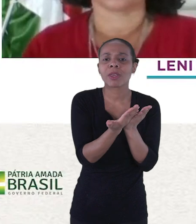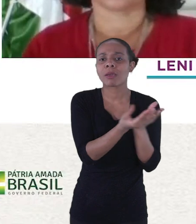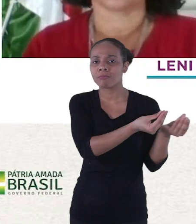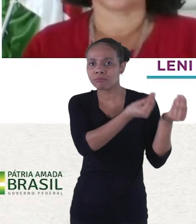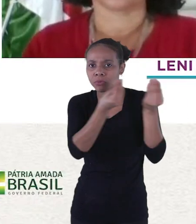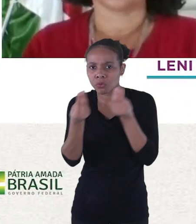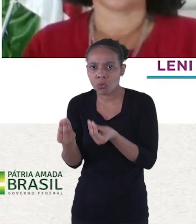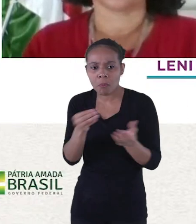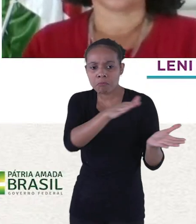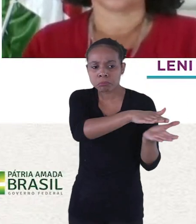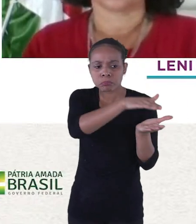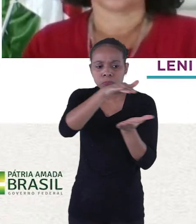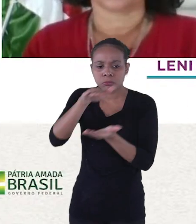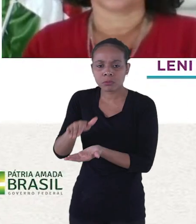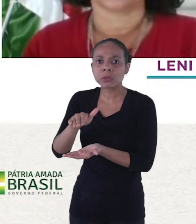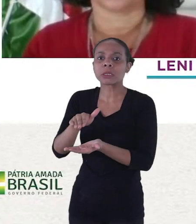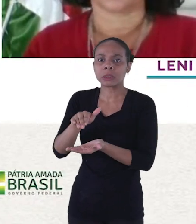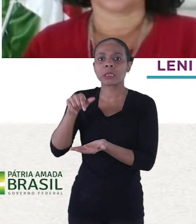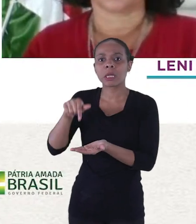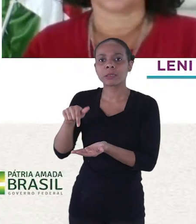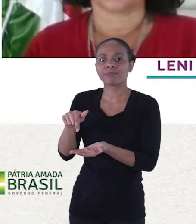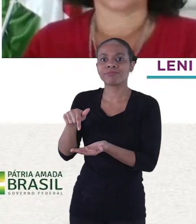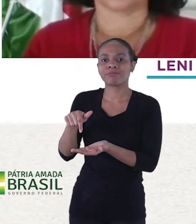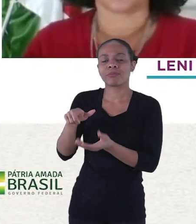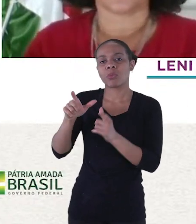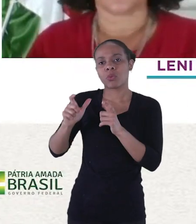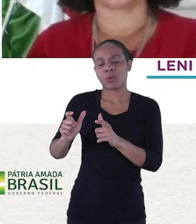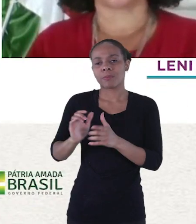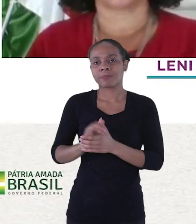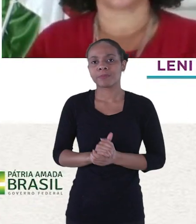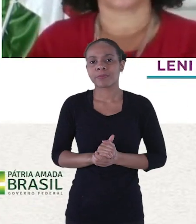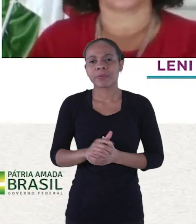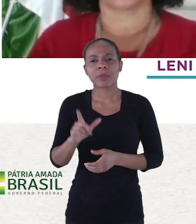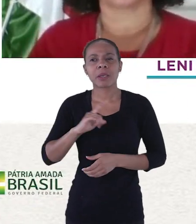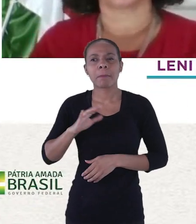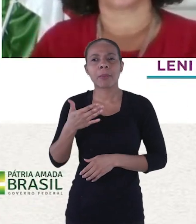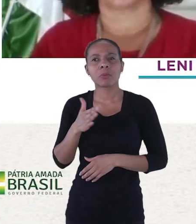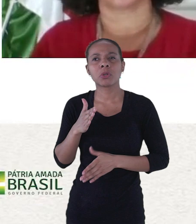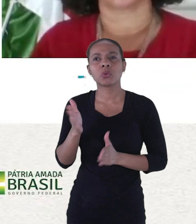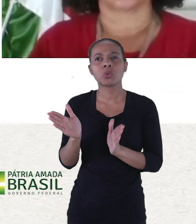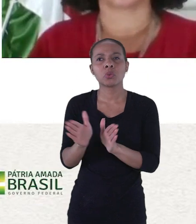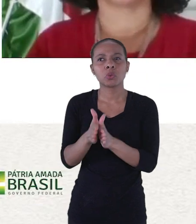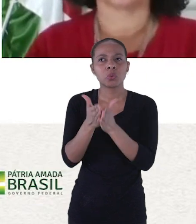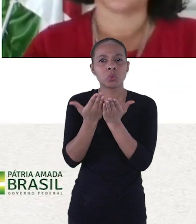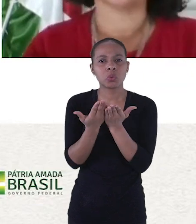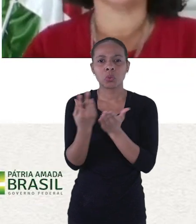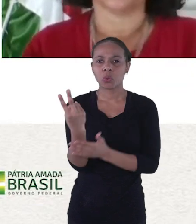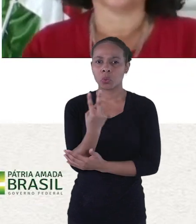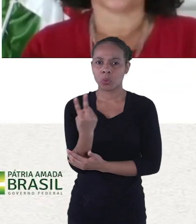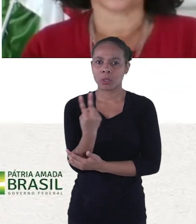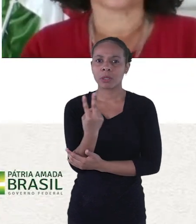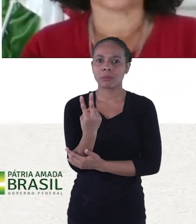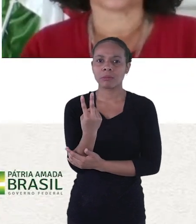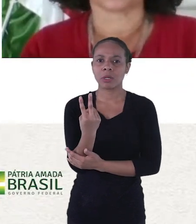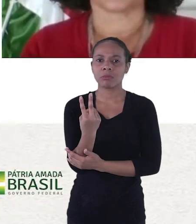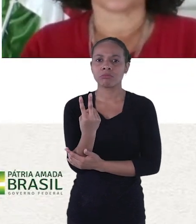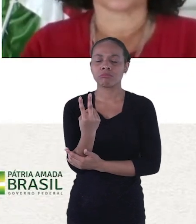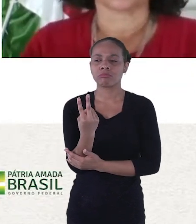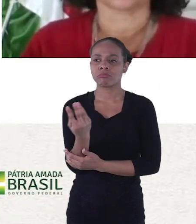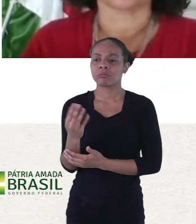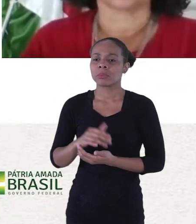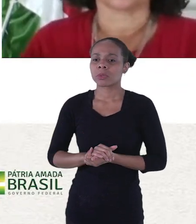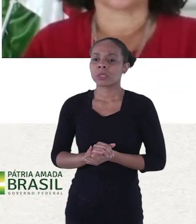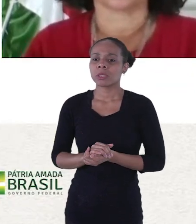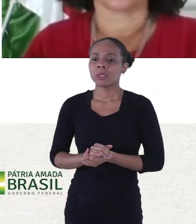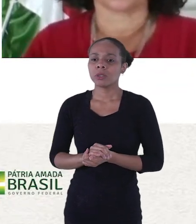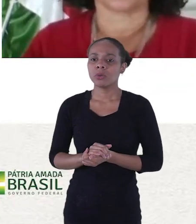você tem um caderno lá no Museu Afro, tem 2 cadernos no museu, no Instituto Moreira Salles, tem